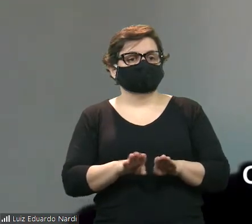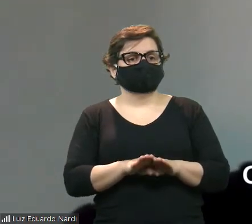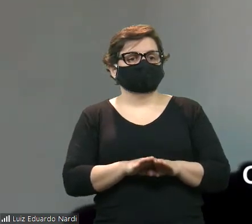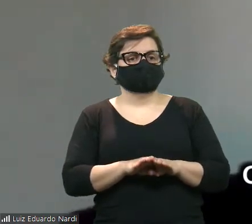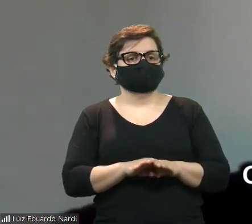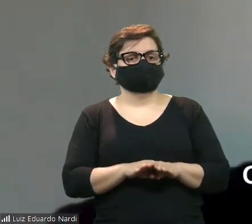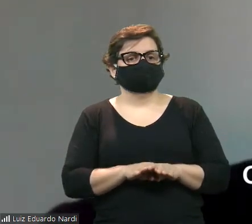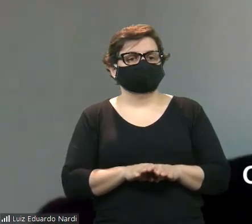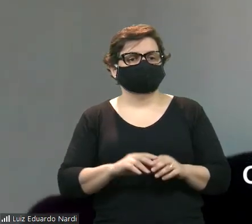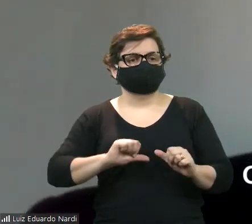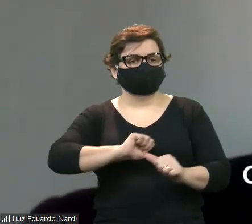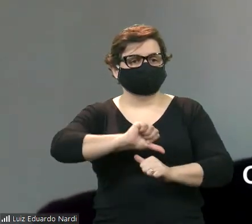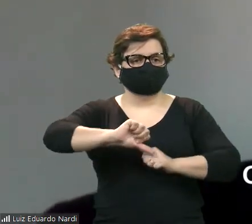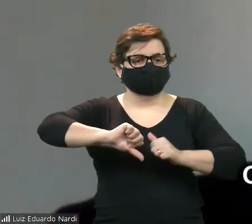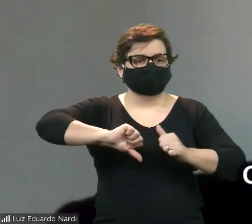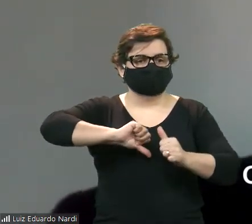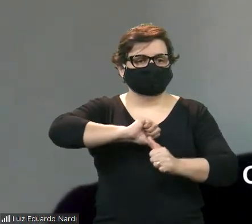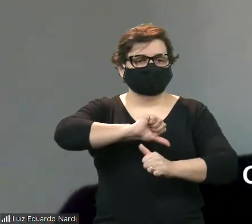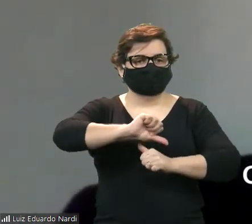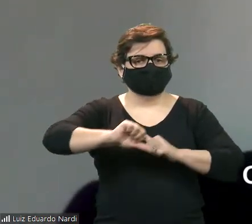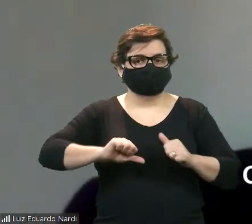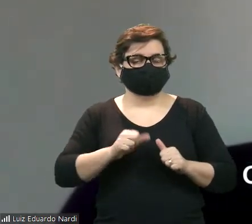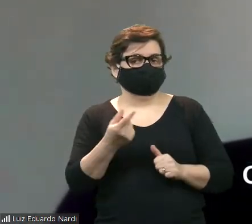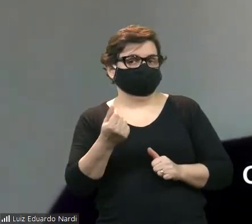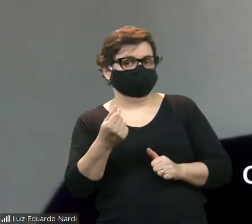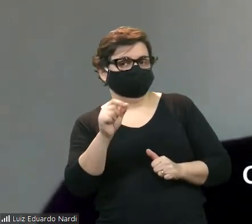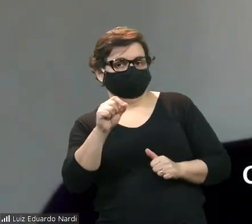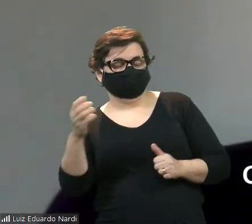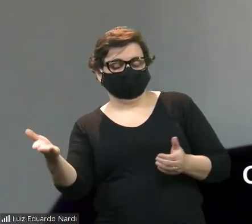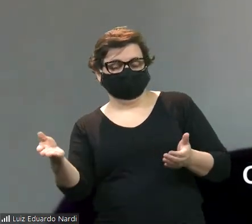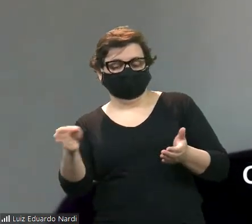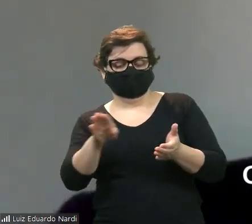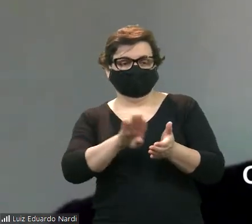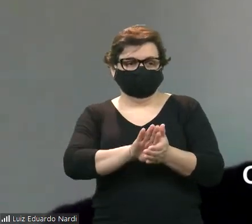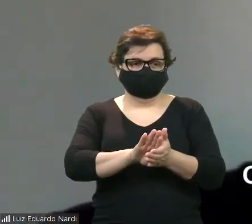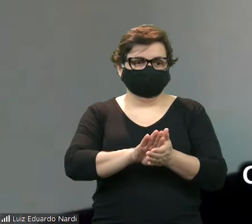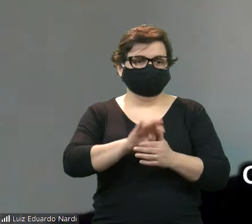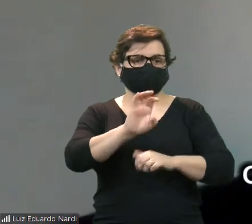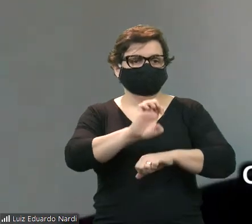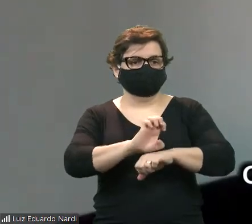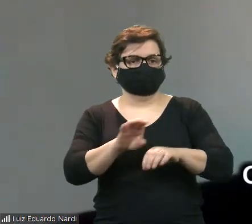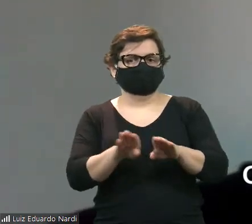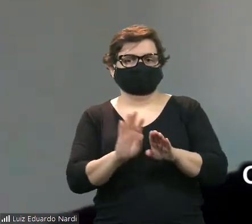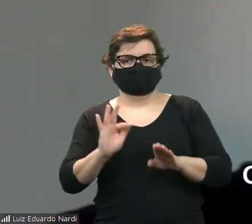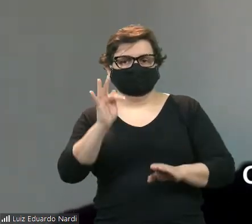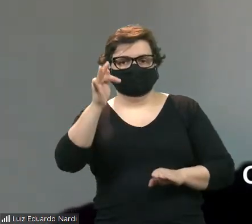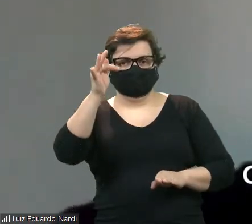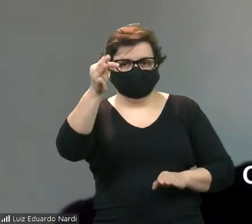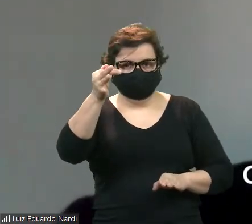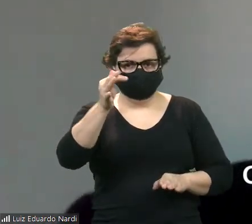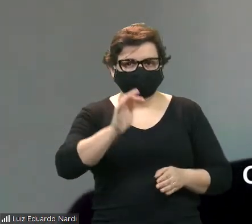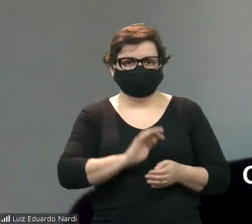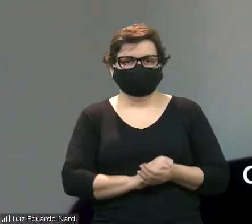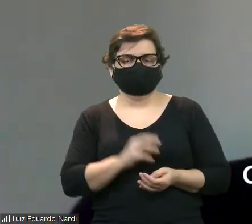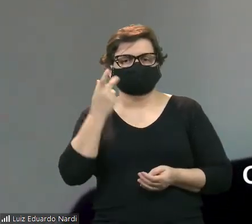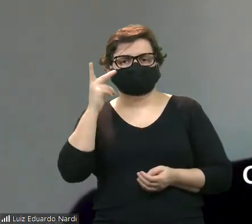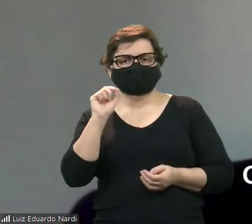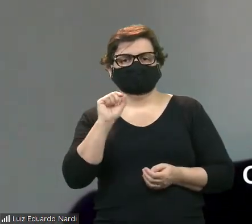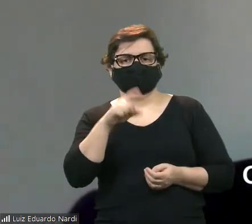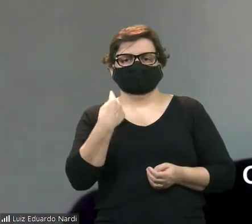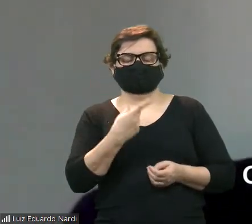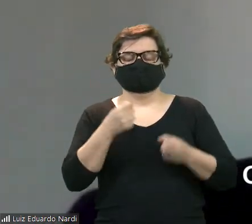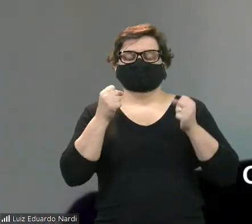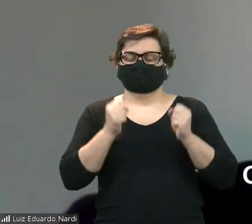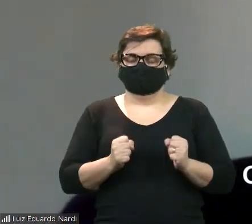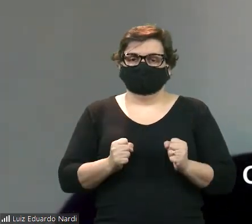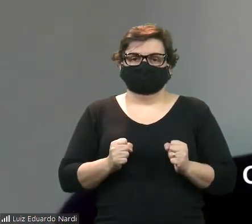na medida do possível, transformar alguns recursos que vêm do Estado e da União para que nós